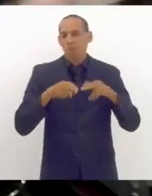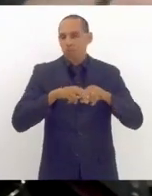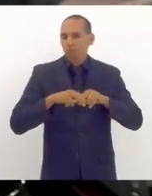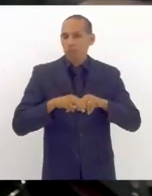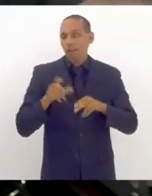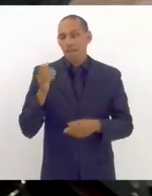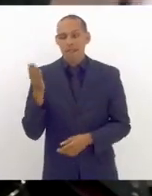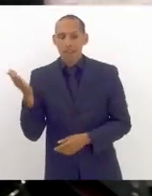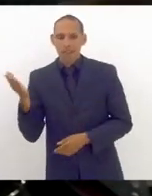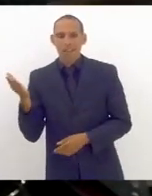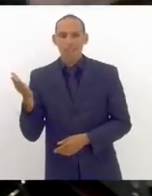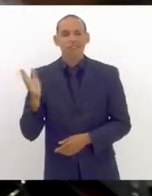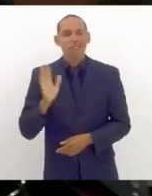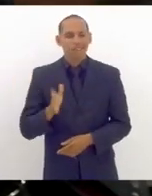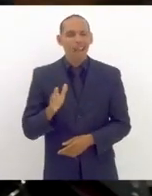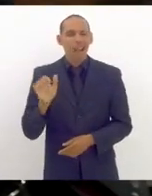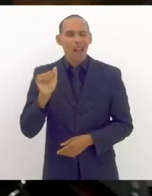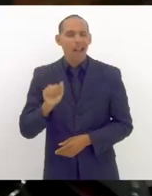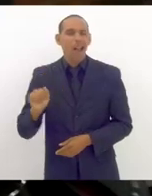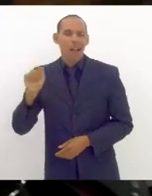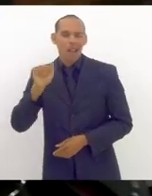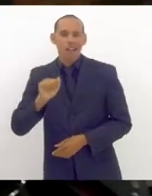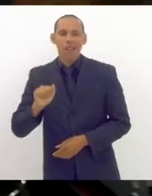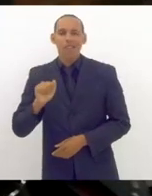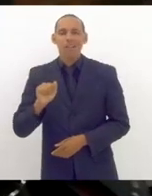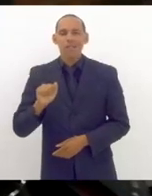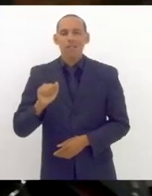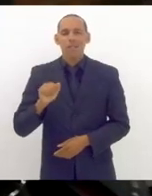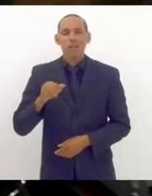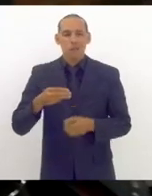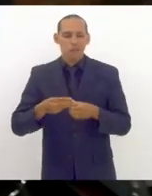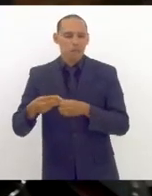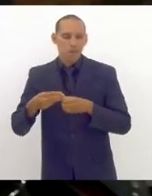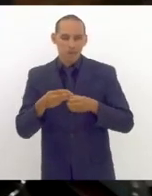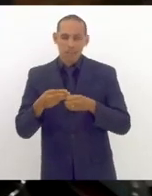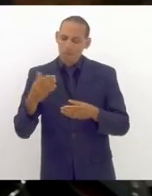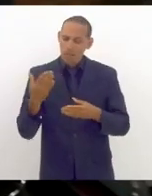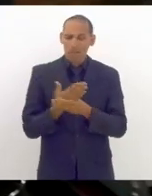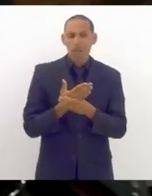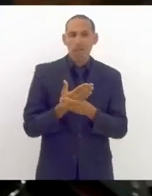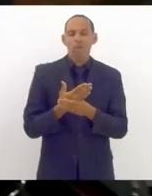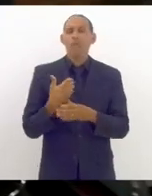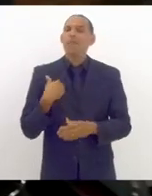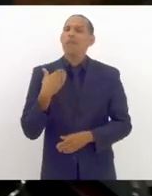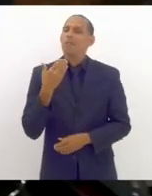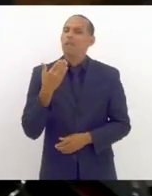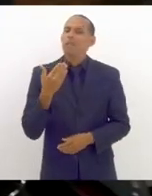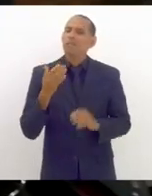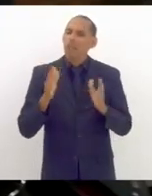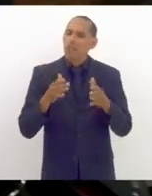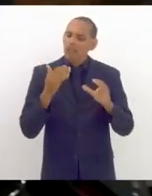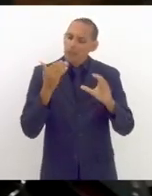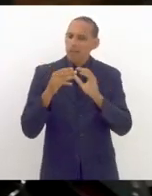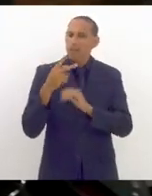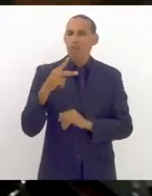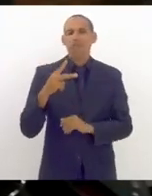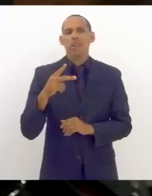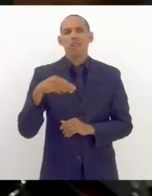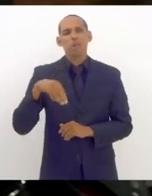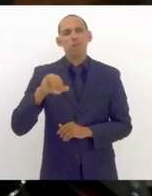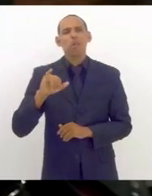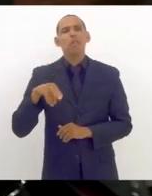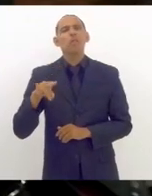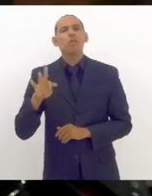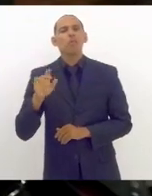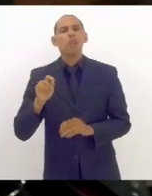português Associação dos Municípios entra equação cheguei Presidente ao cúmulo de te mandar uma minuta